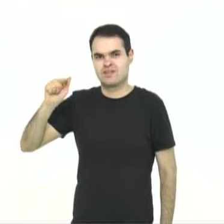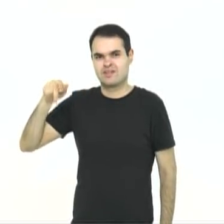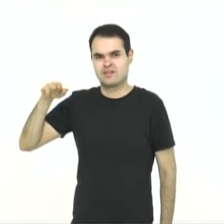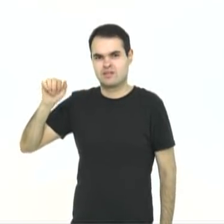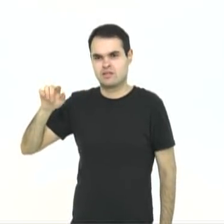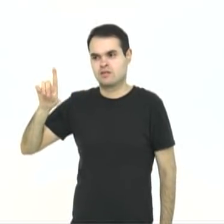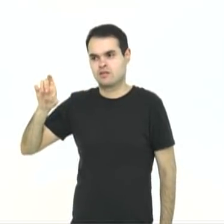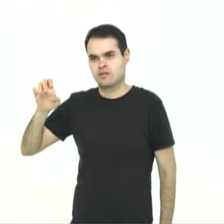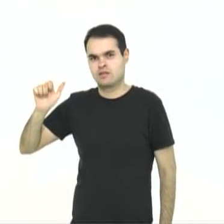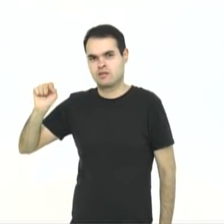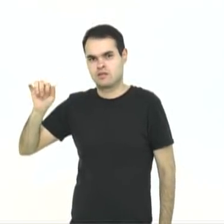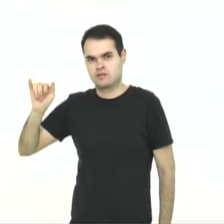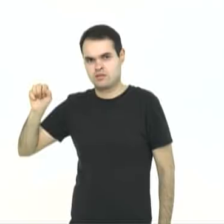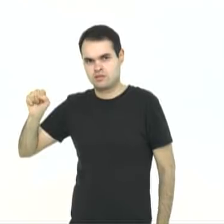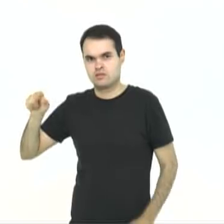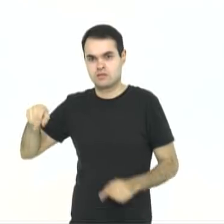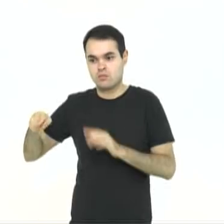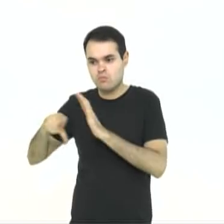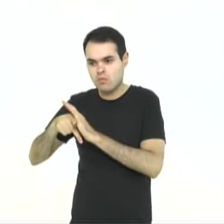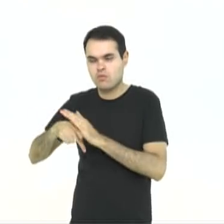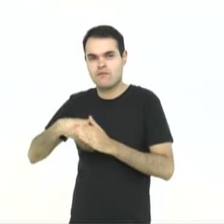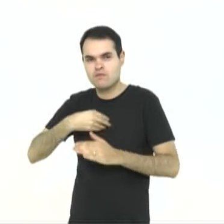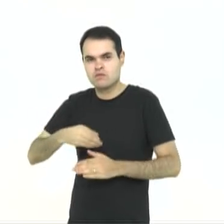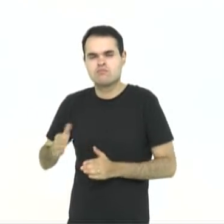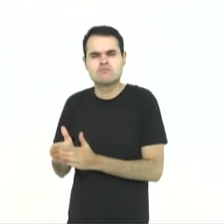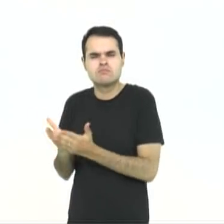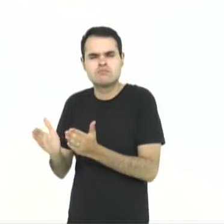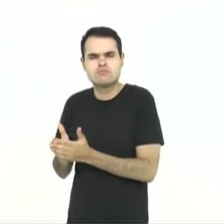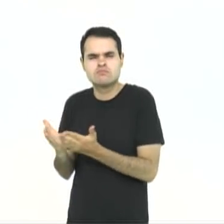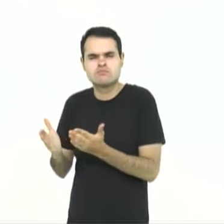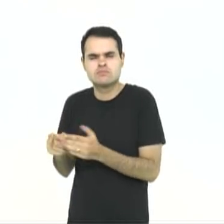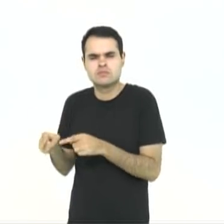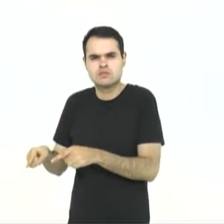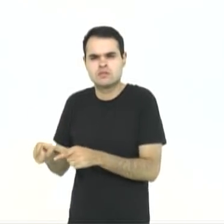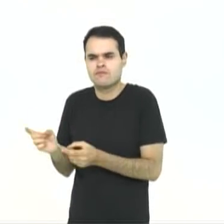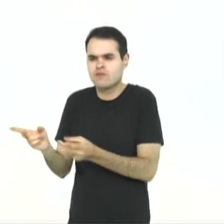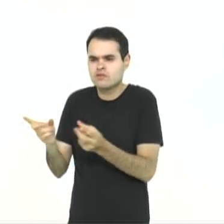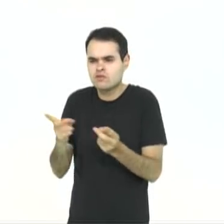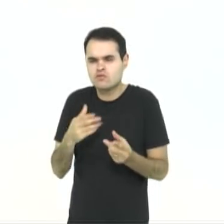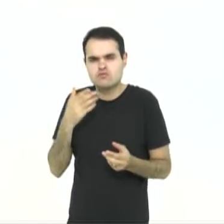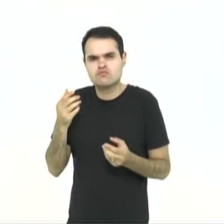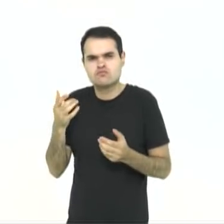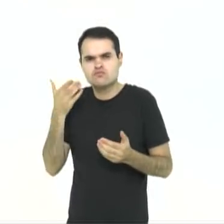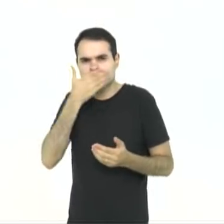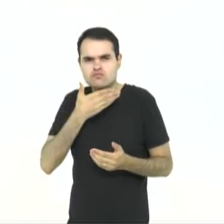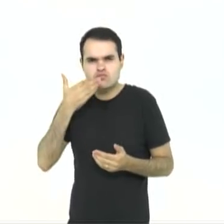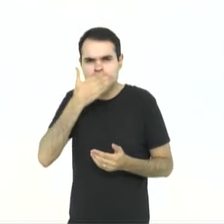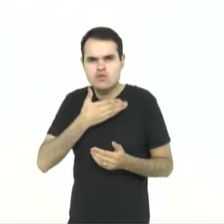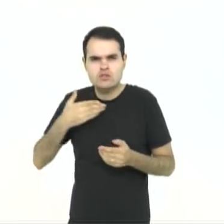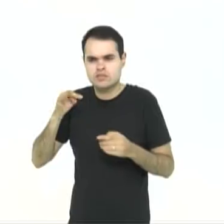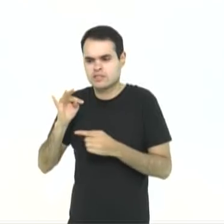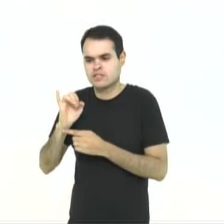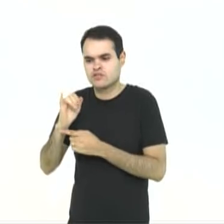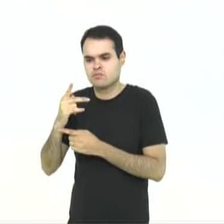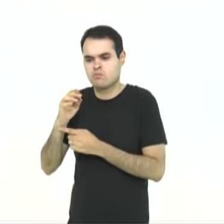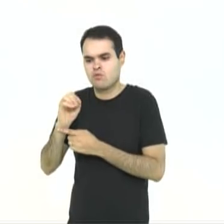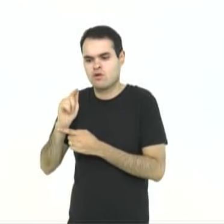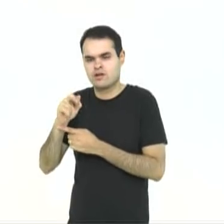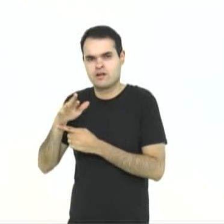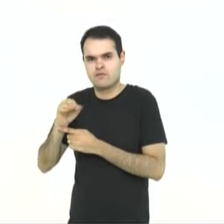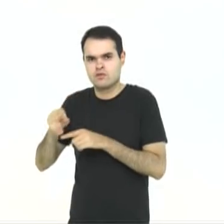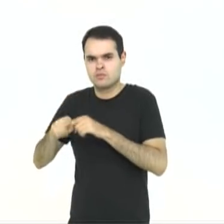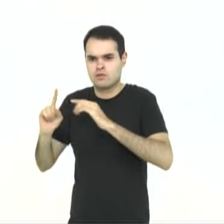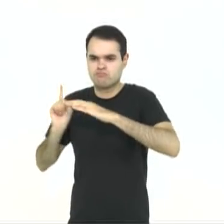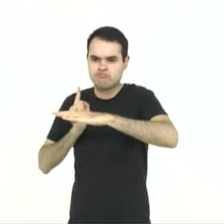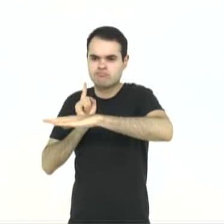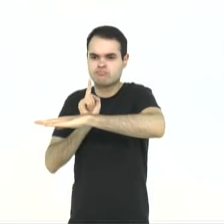de pais humildes, foi vendedor de doces, tipógrafo na imprensa nacional, balconista de livraria